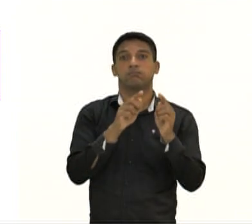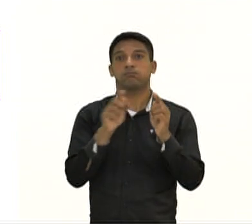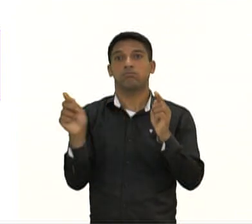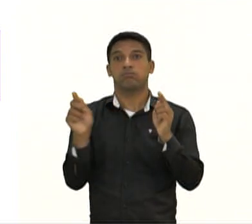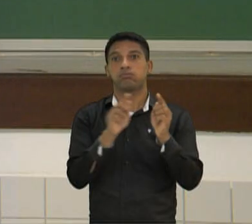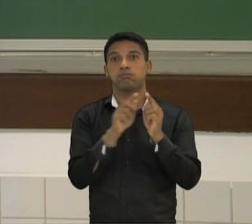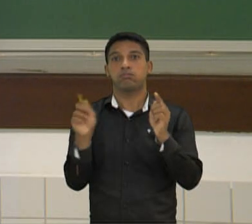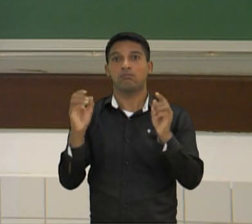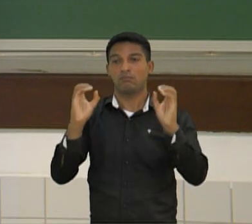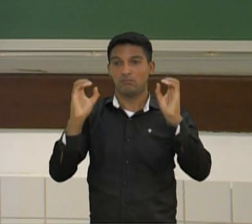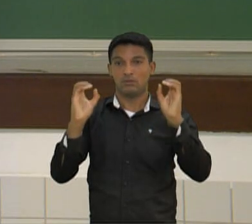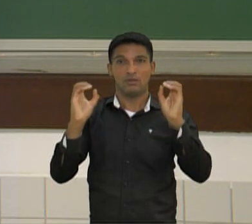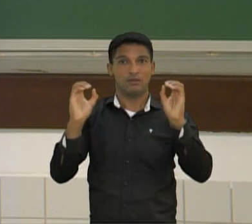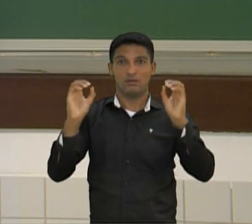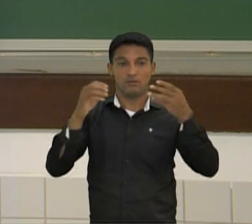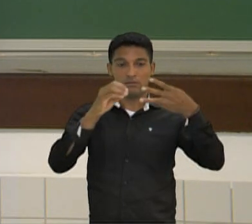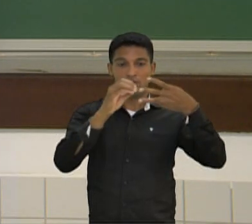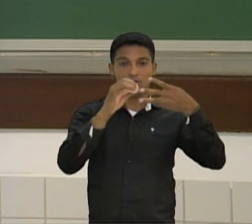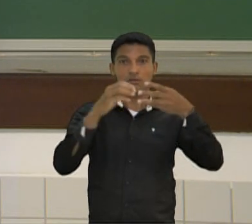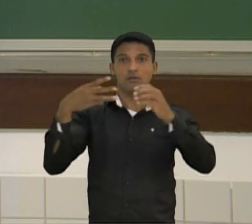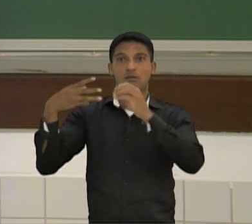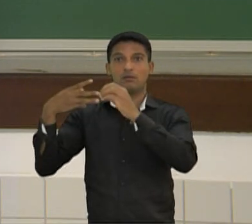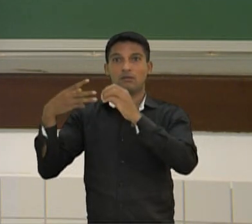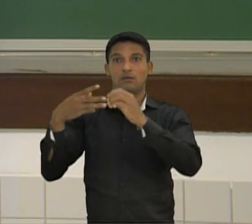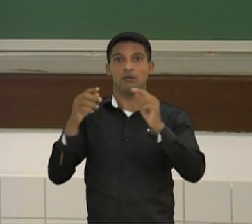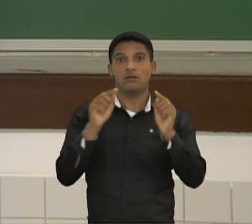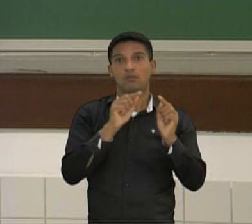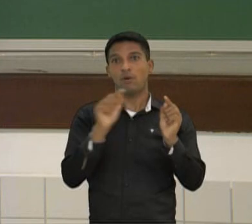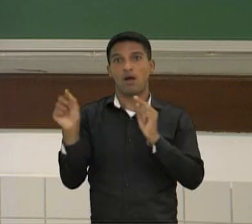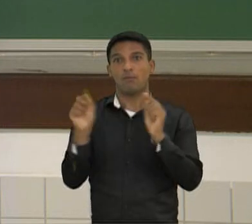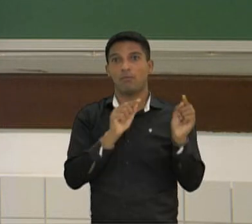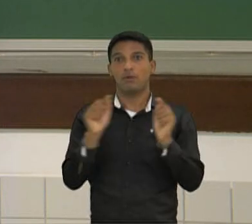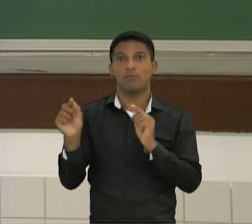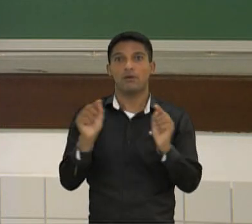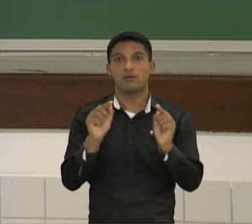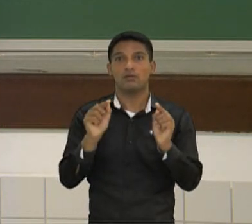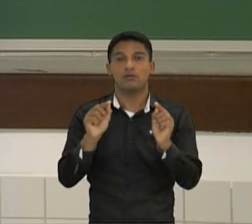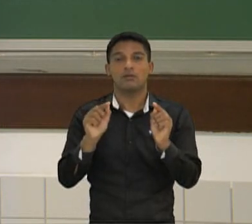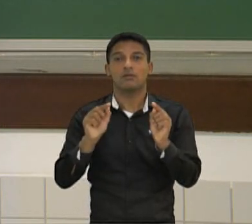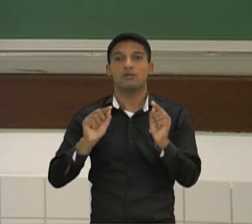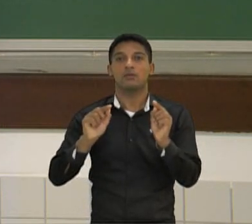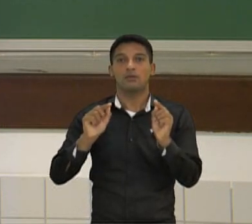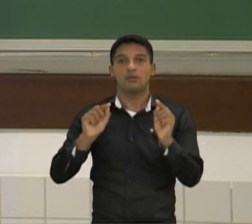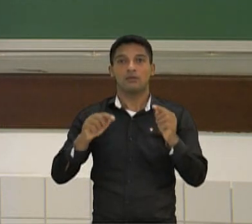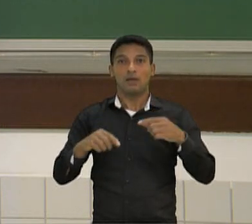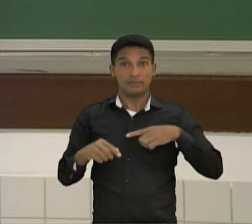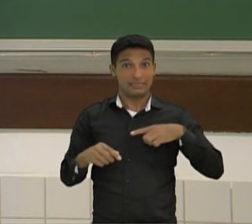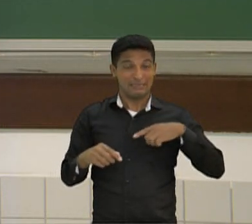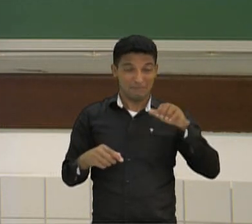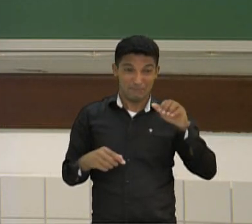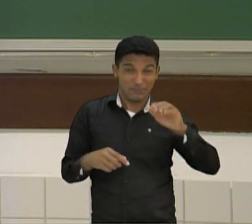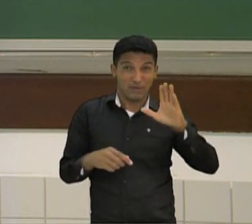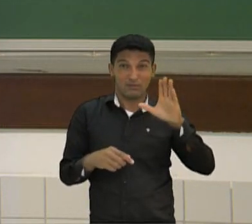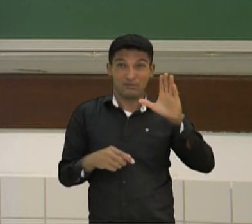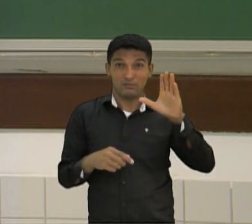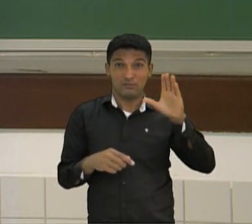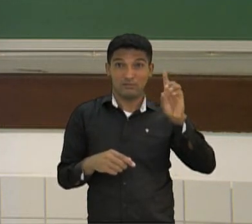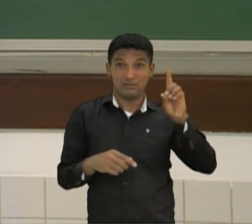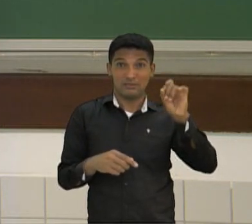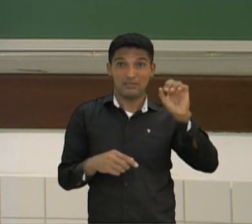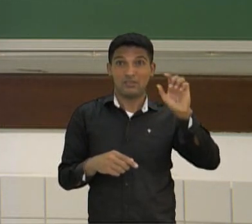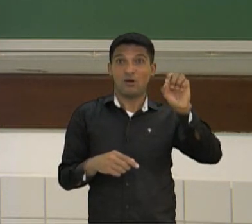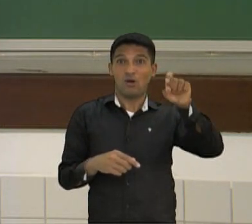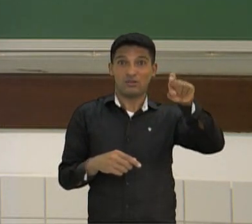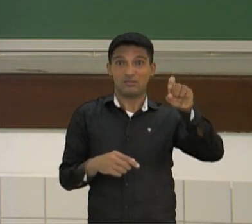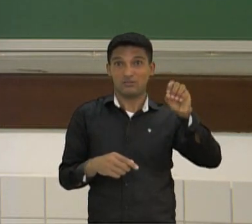de concentração, eu vou passar de onde tem mais concentração de dióxido de carbono para onde tem menos. E também vai acontecer, ali nos alvéolos, tem